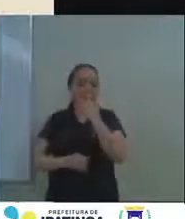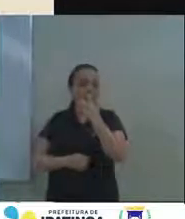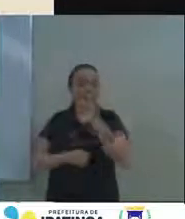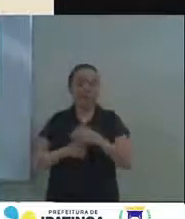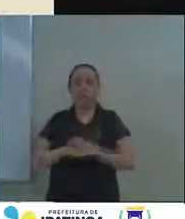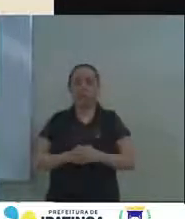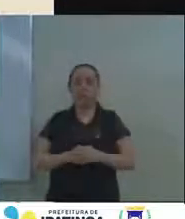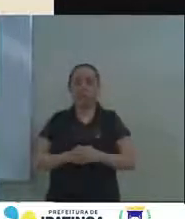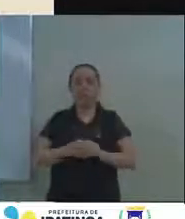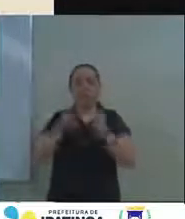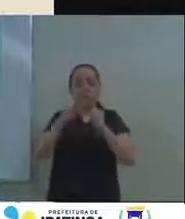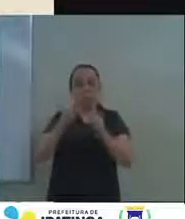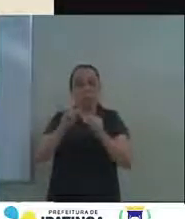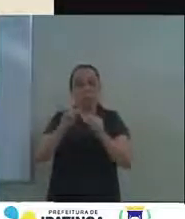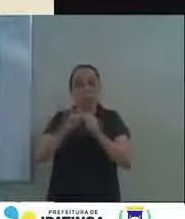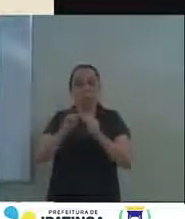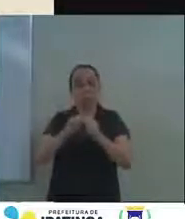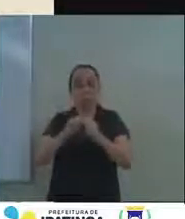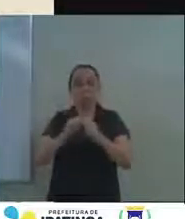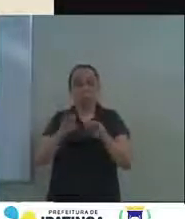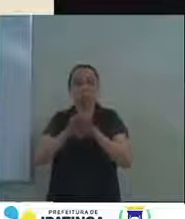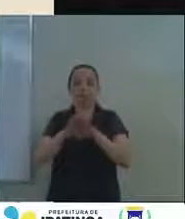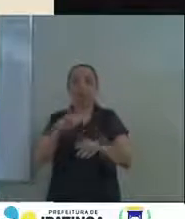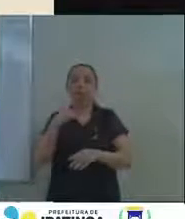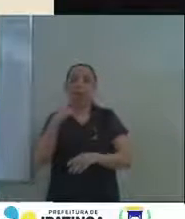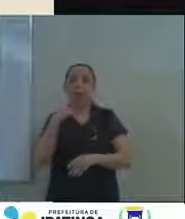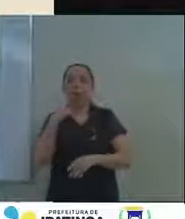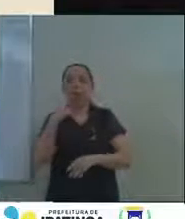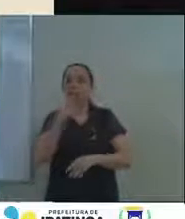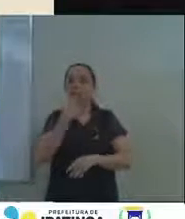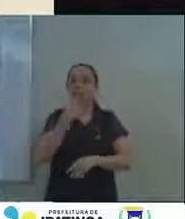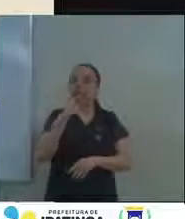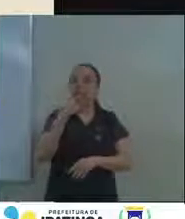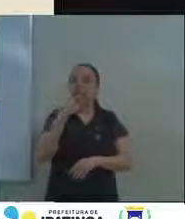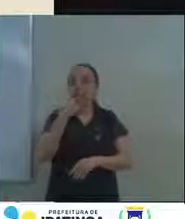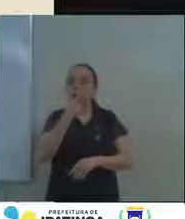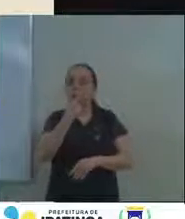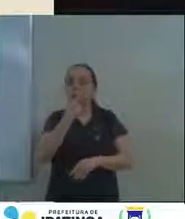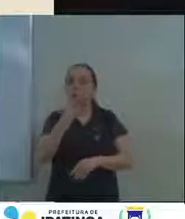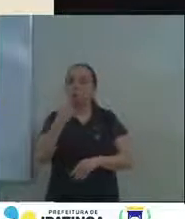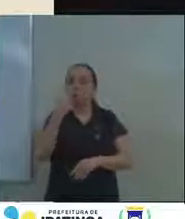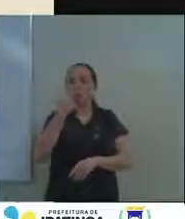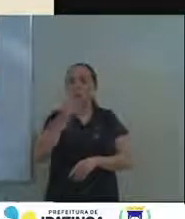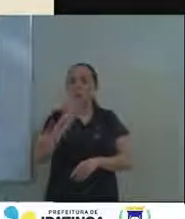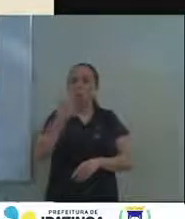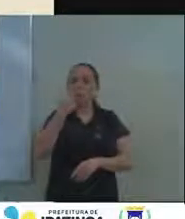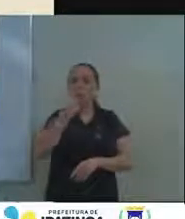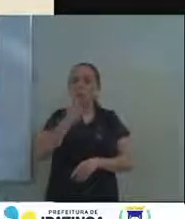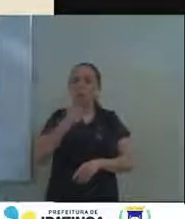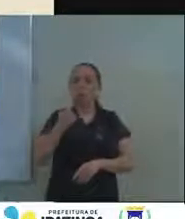A gente pode fazer girando a língua entre os lábios e os dentes.